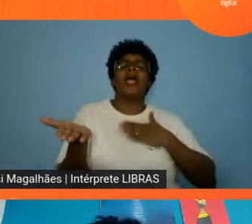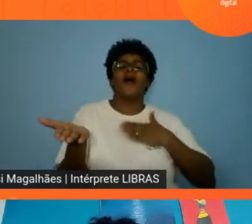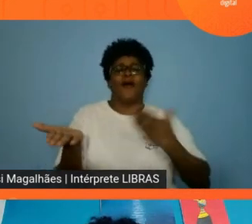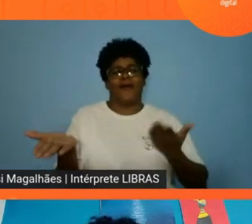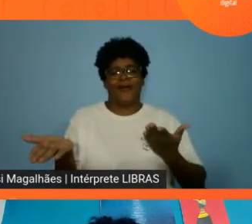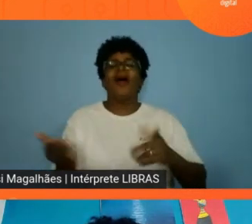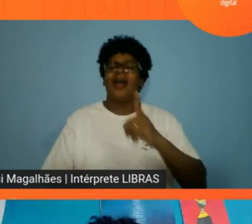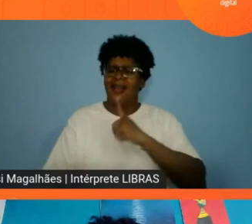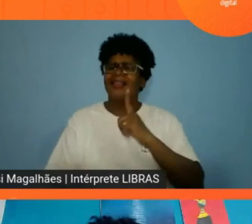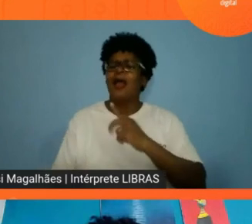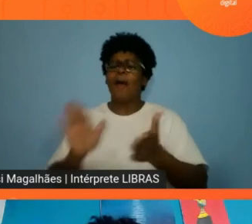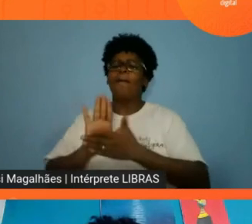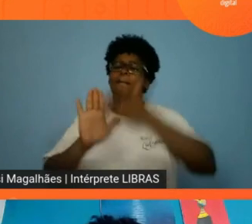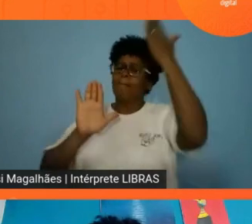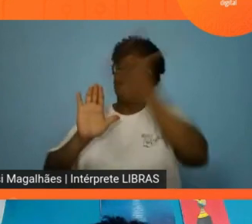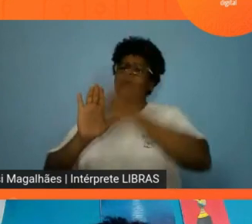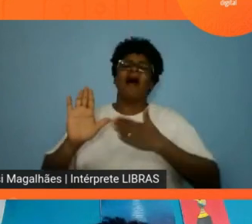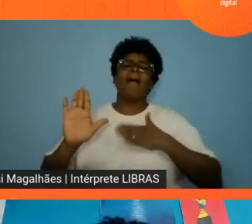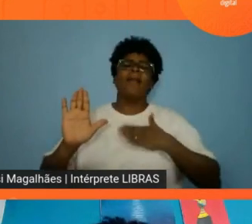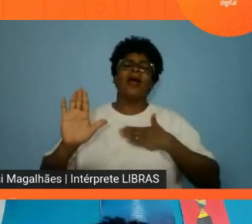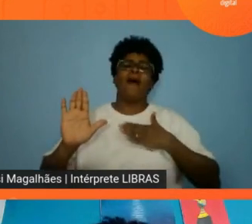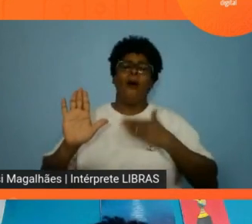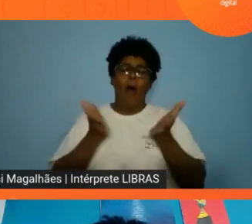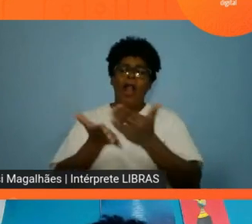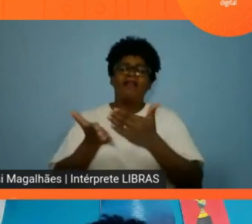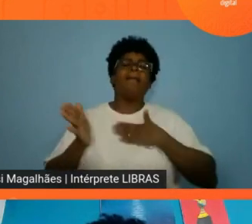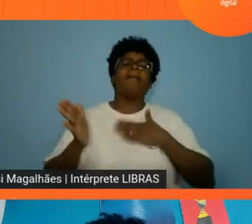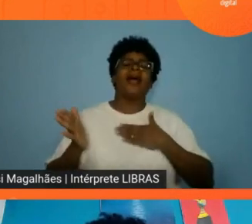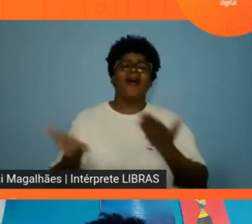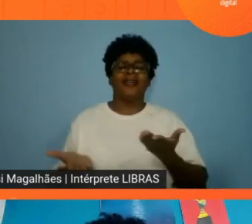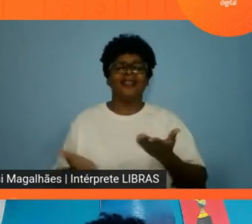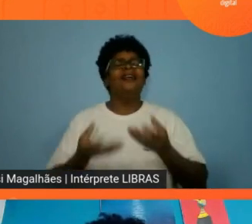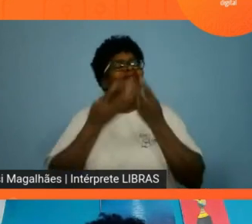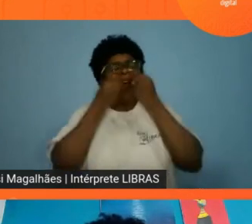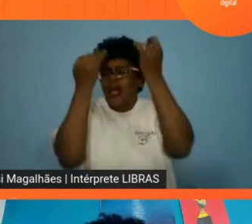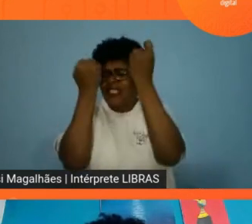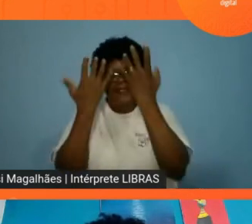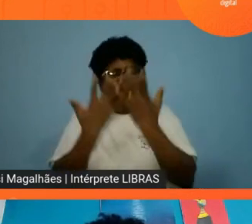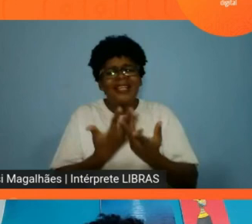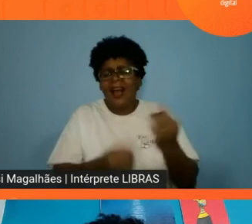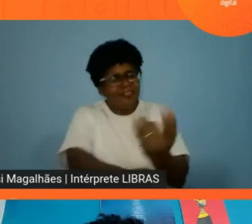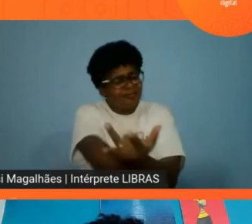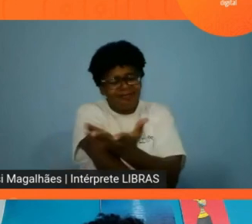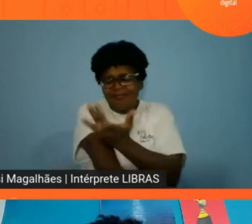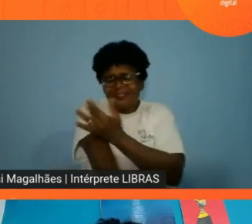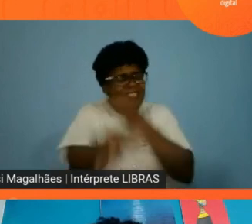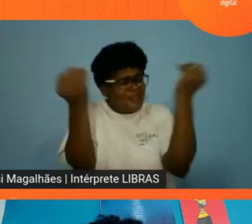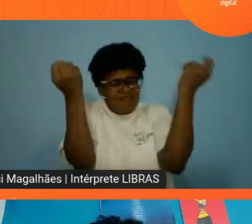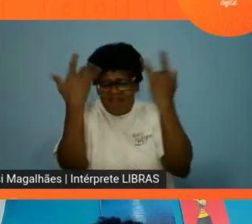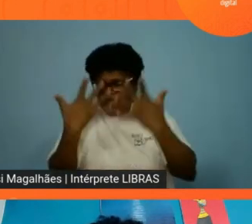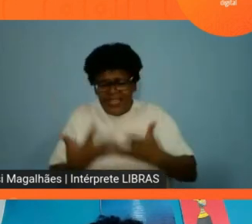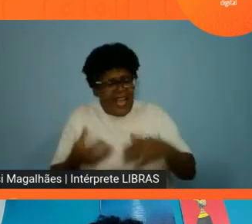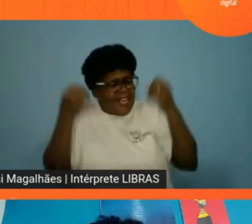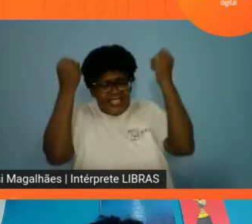E ter como provar aquilo, porque... Ai, eu não sei explicar, mas vocês conseguem entender mais ou menos o que eu estou